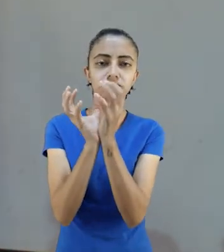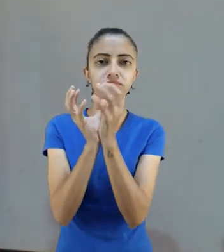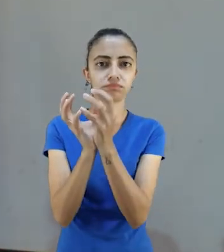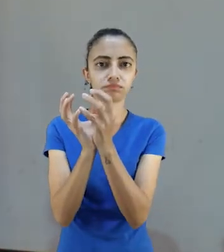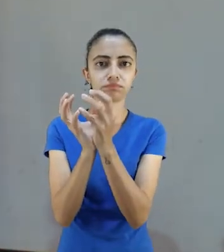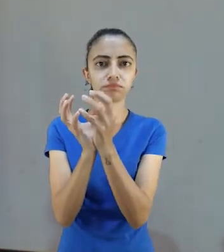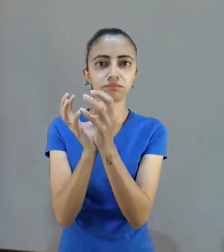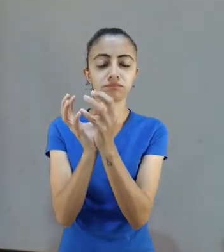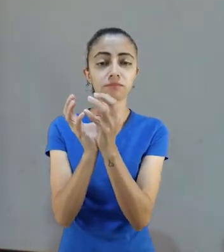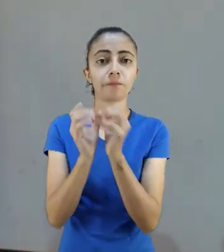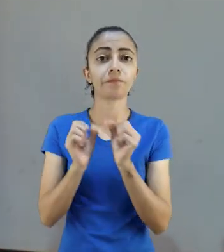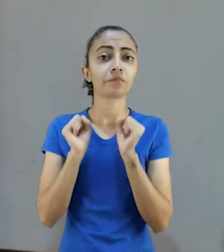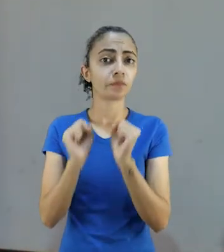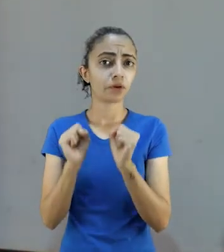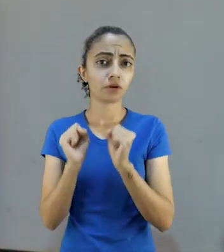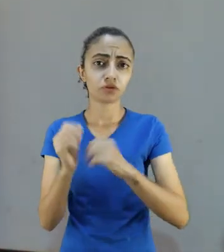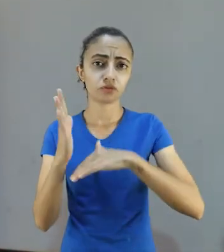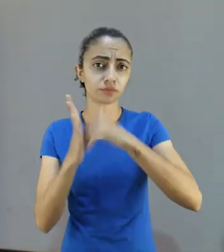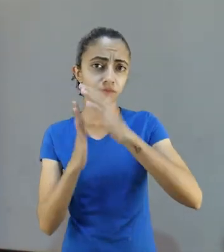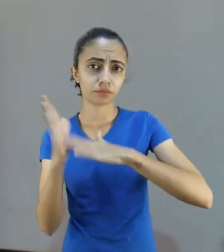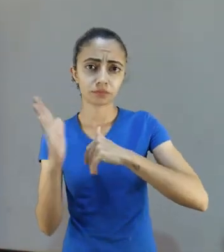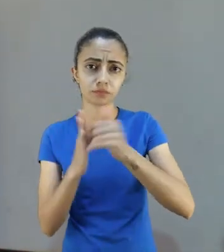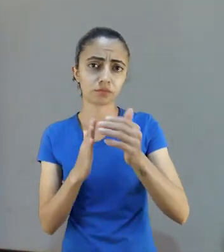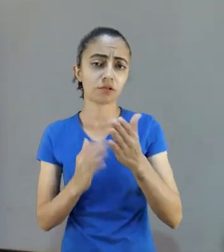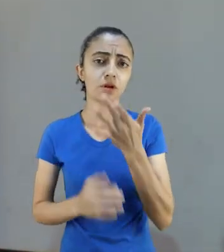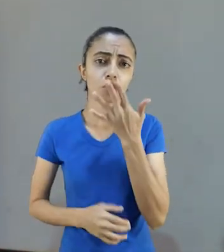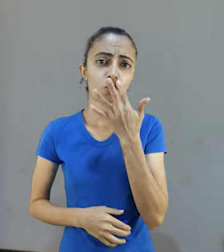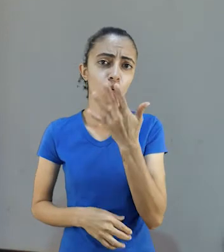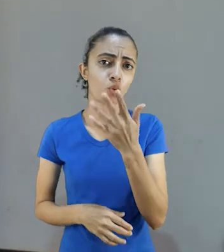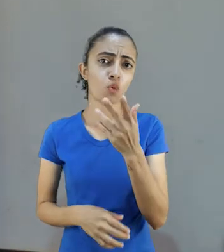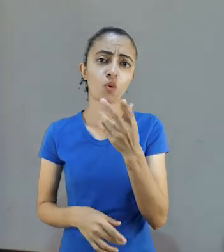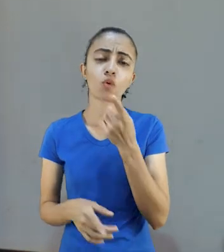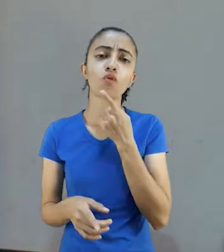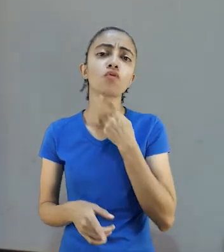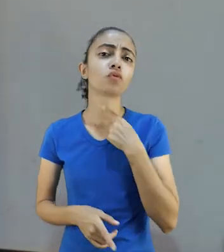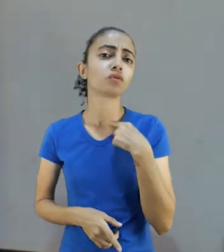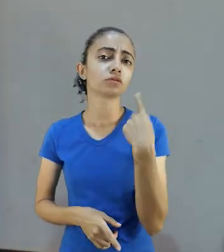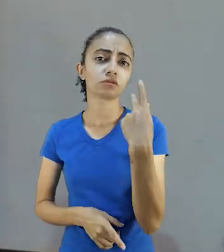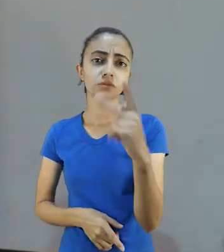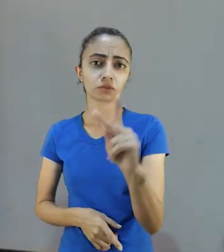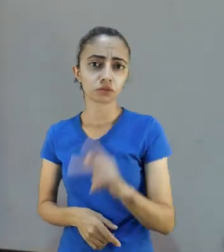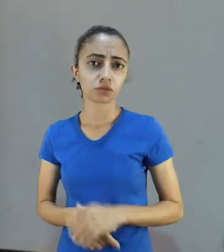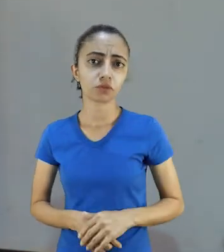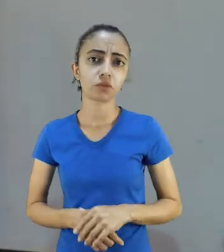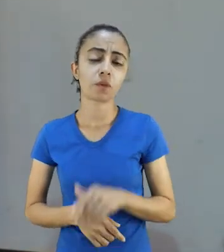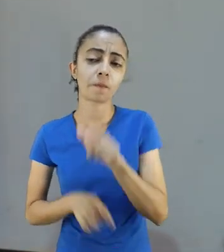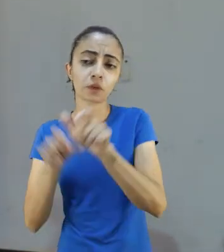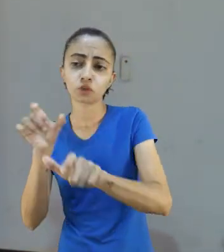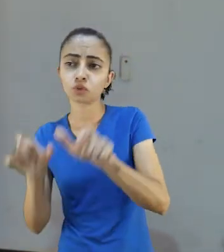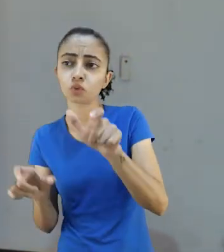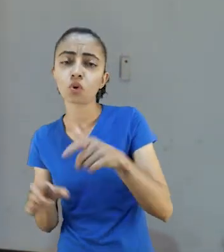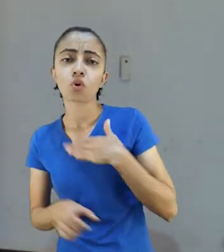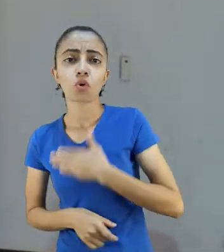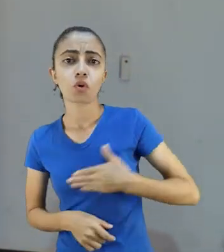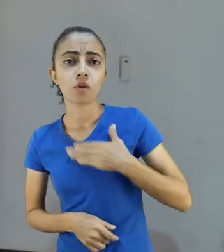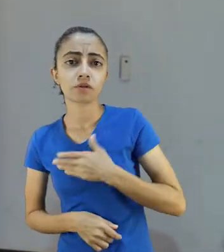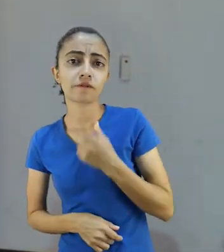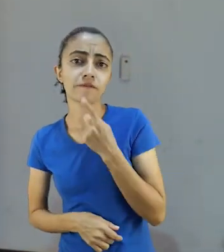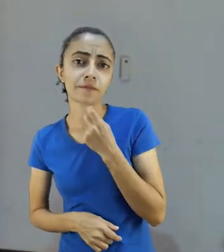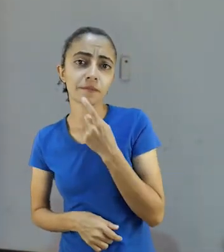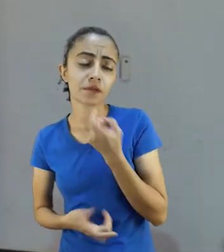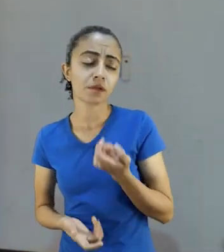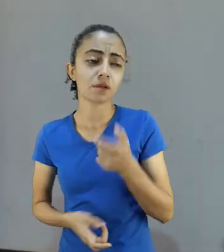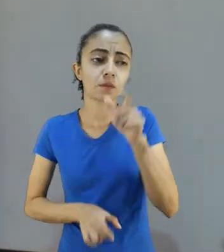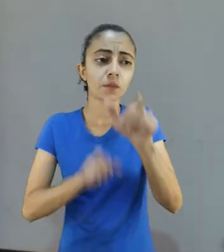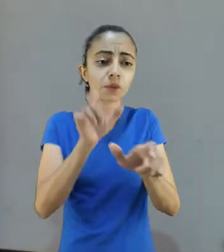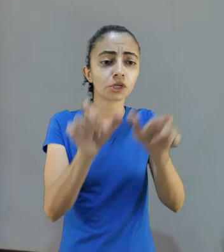A pessoa pode pintar da cor que quiser, né? É o gosto de cada um. Tem gente que gosta de vermelho, tem outros que gostam de tom mais natural.